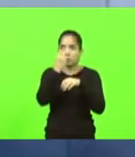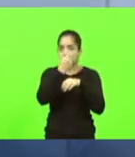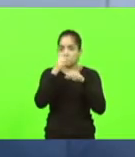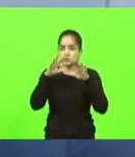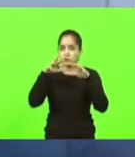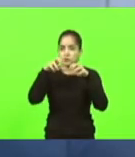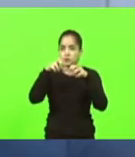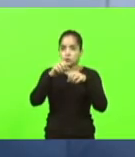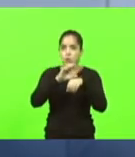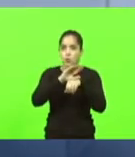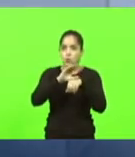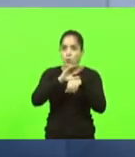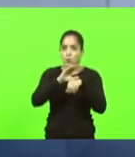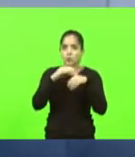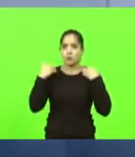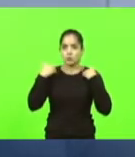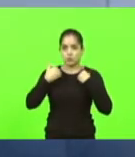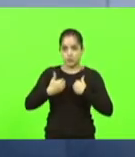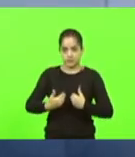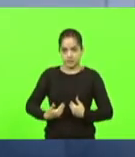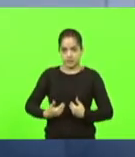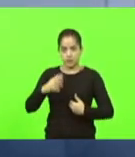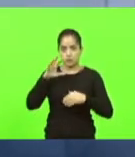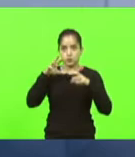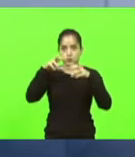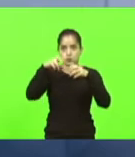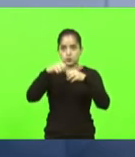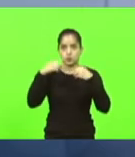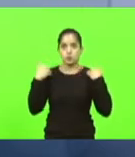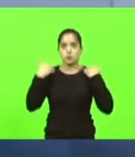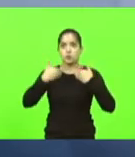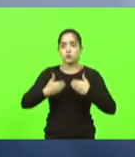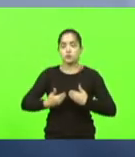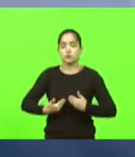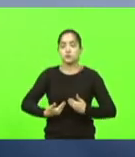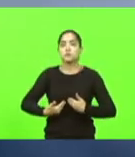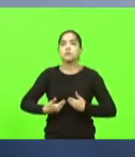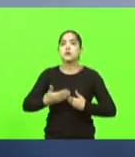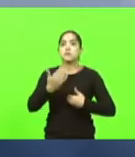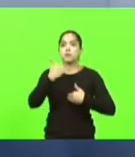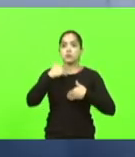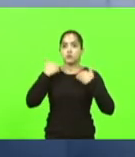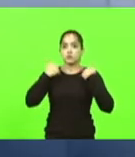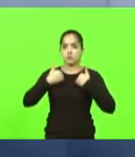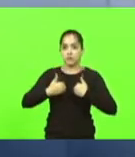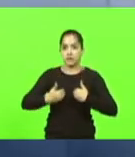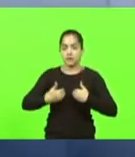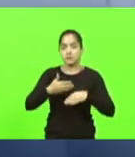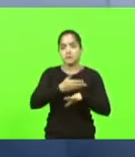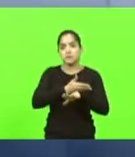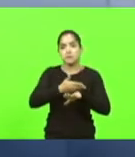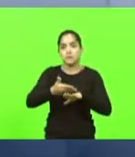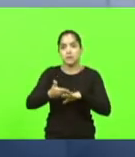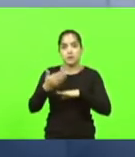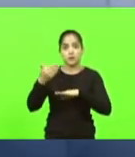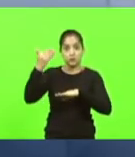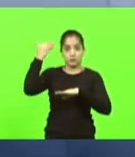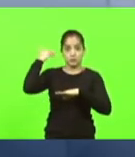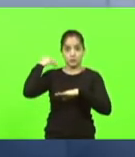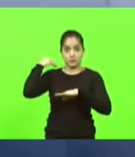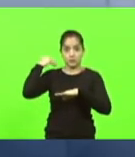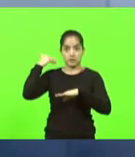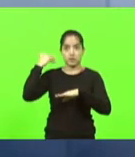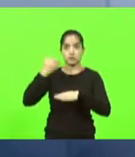visto um terno também escuro, um blusão preto e uma camisa branca. E ao meu fundo aqui aparece um ambiente